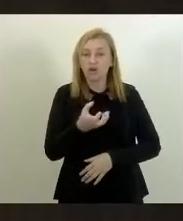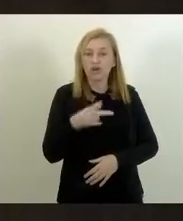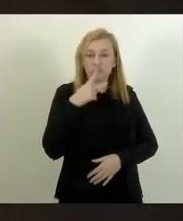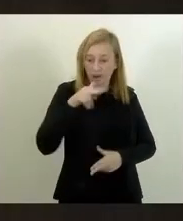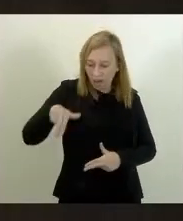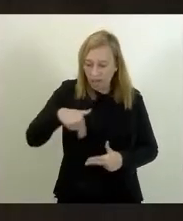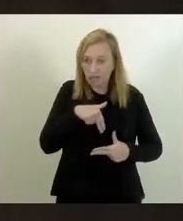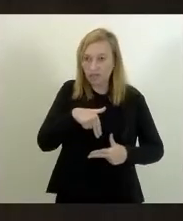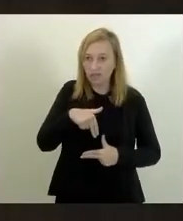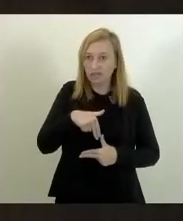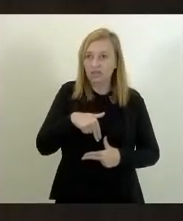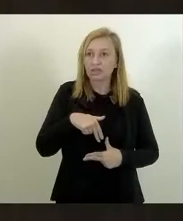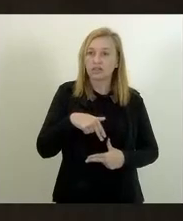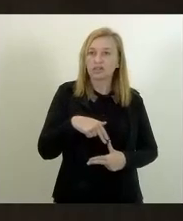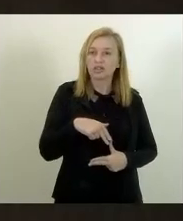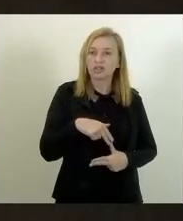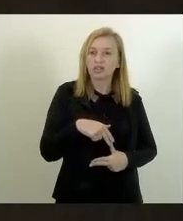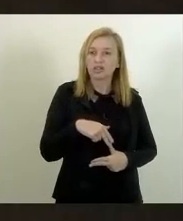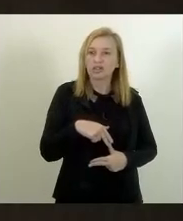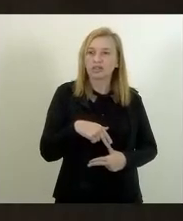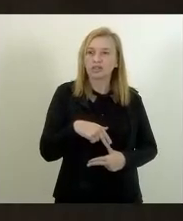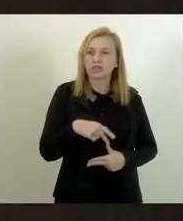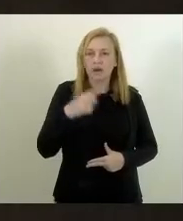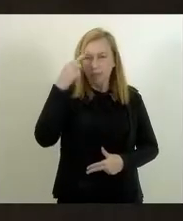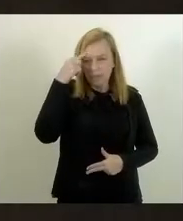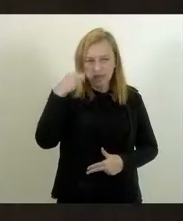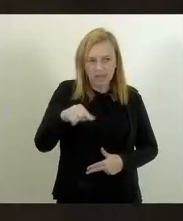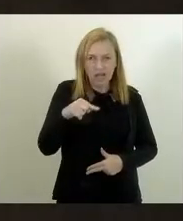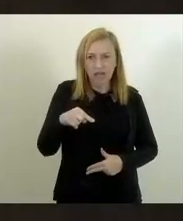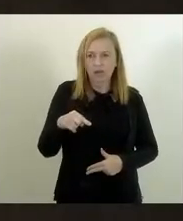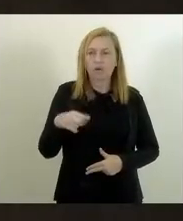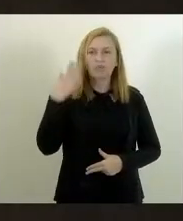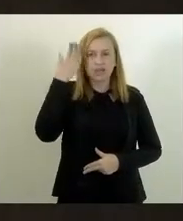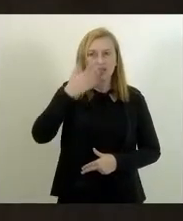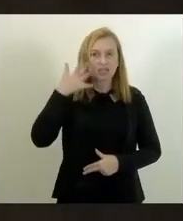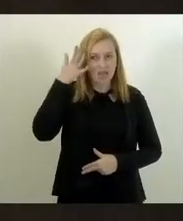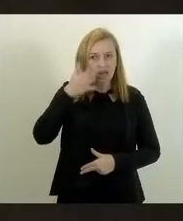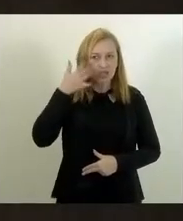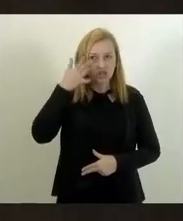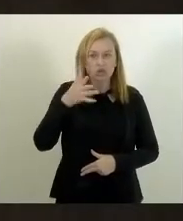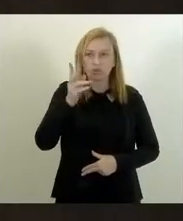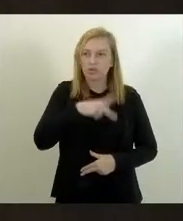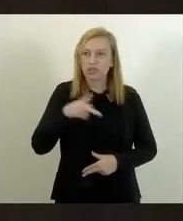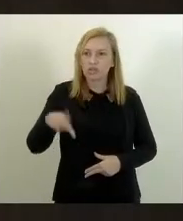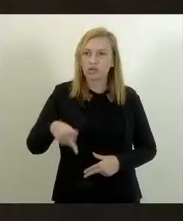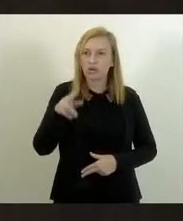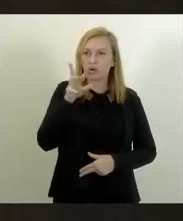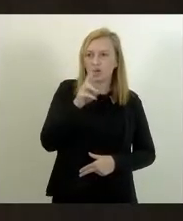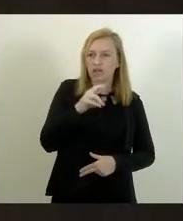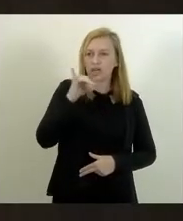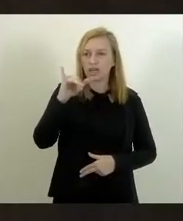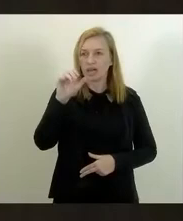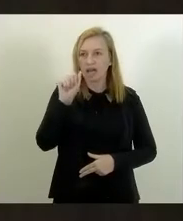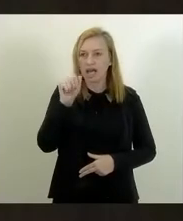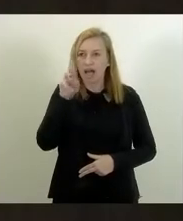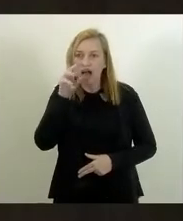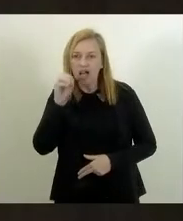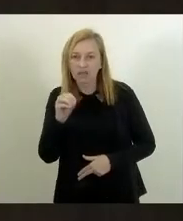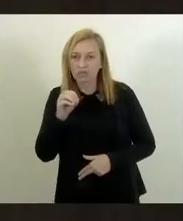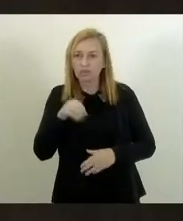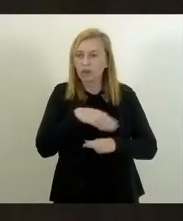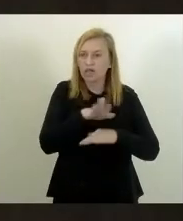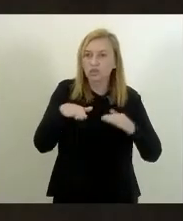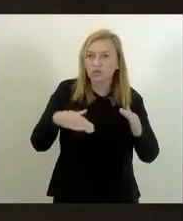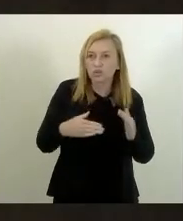pronunciamento, desagravar a UERJ, mandar uma mensagem para o professor Ricardo Lodi, magnífico reitor da UERJ, para toda